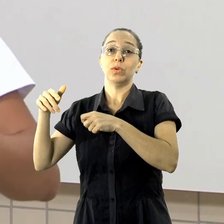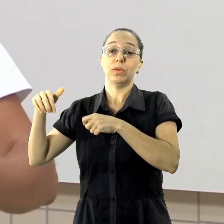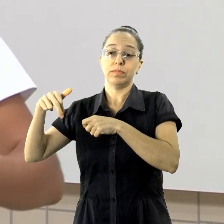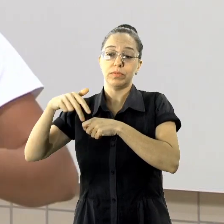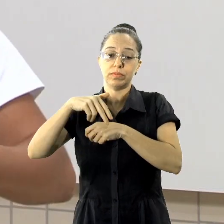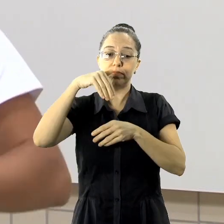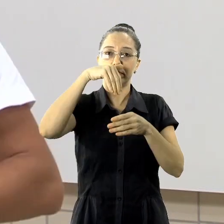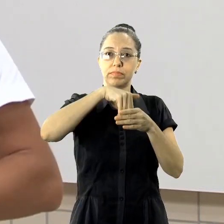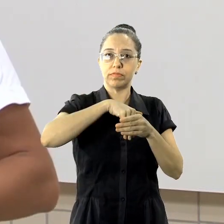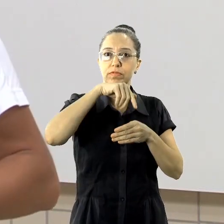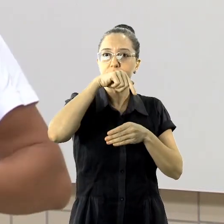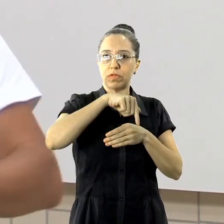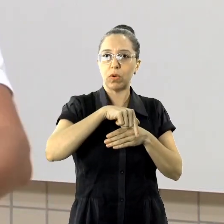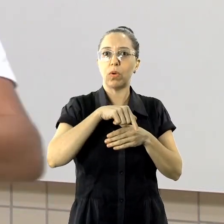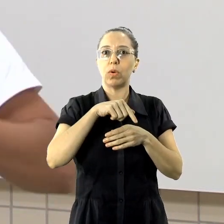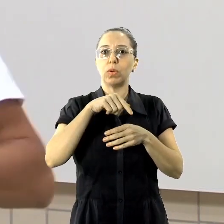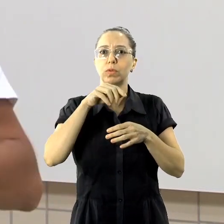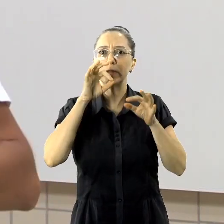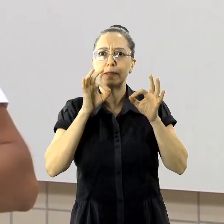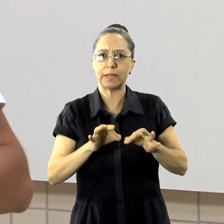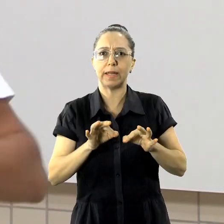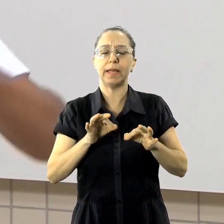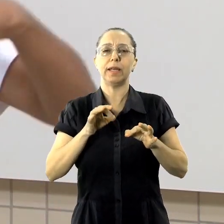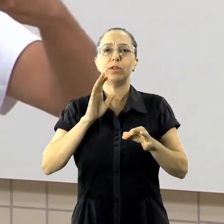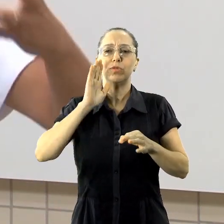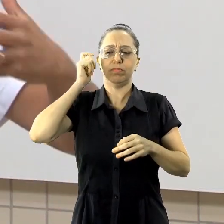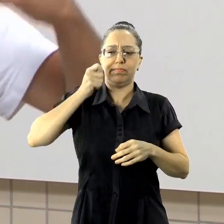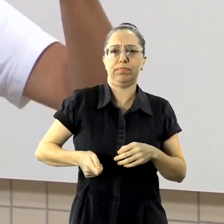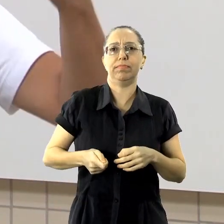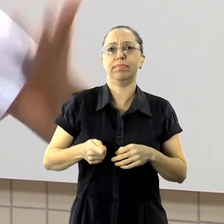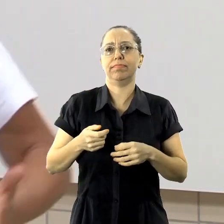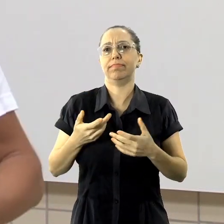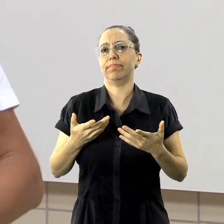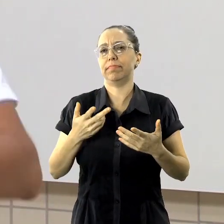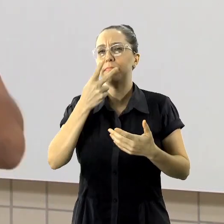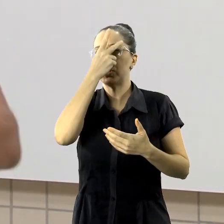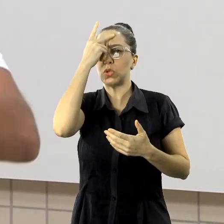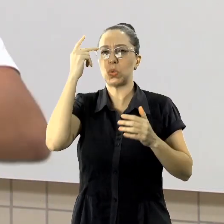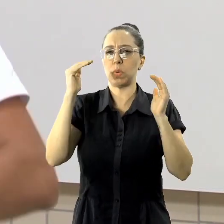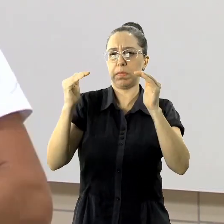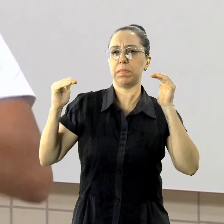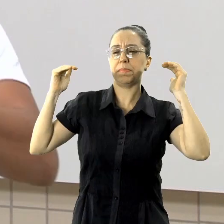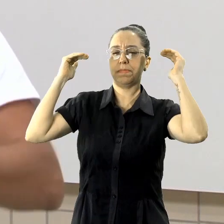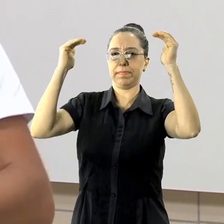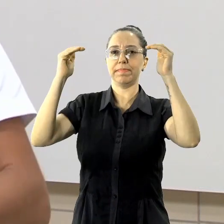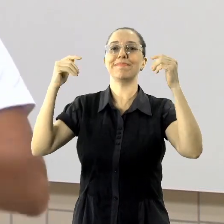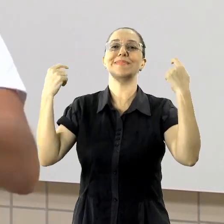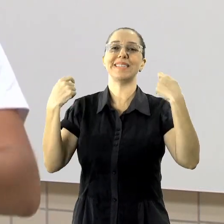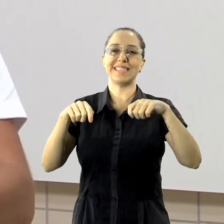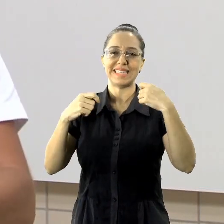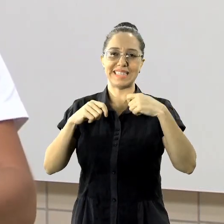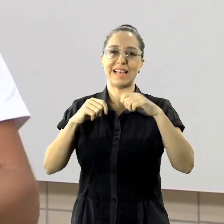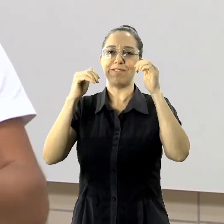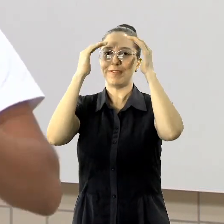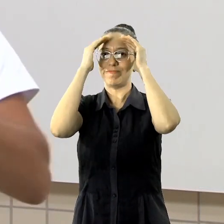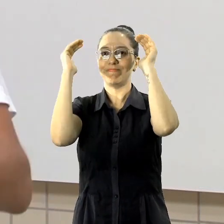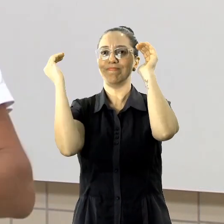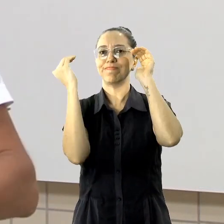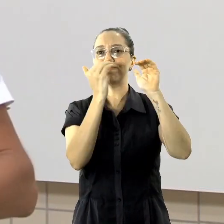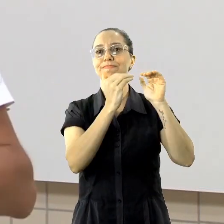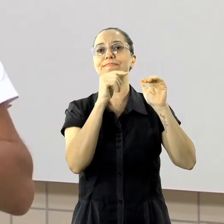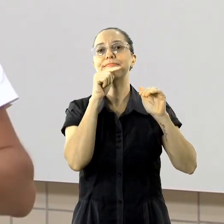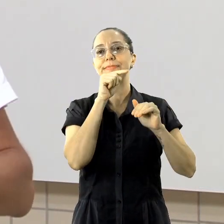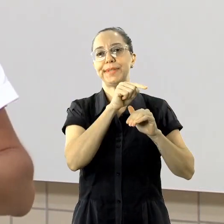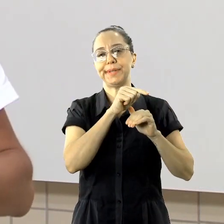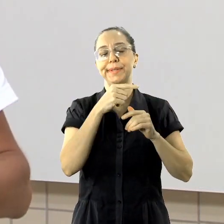que o voto do coronel, a escolha do coronel ou do homem mais importante da região fosse efetuado, fosse garantido. Outro